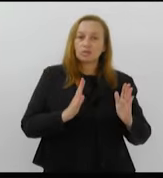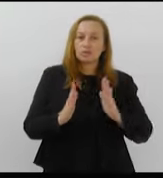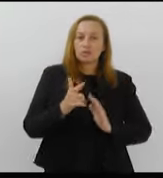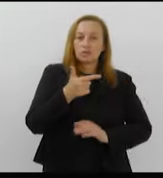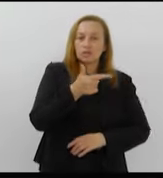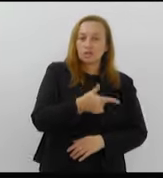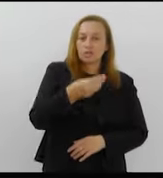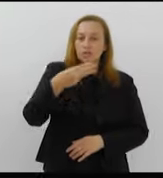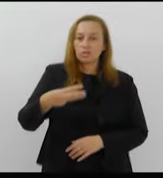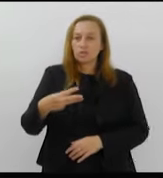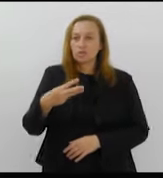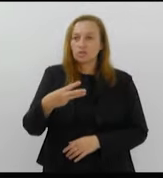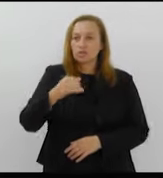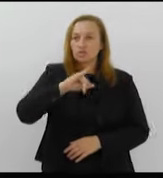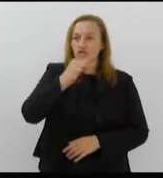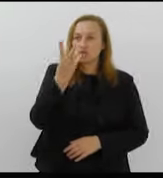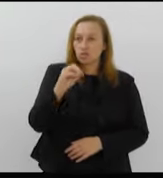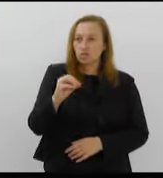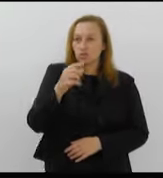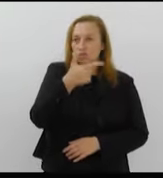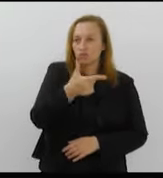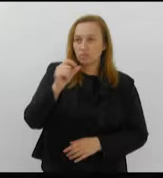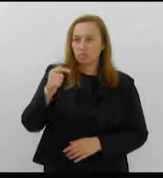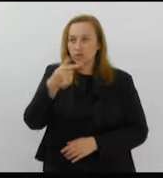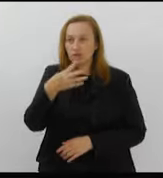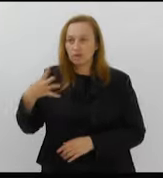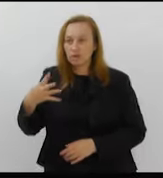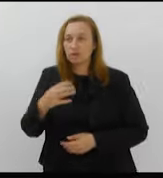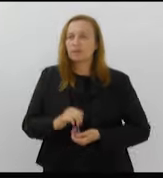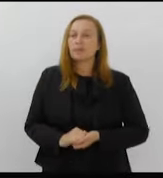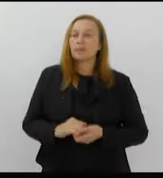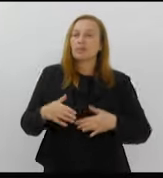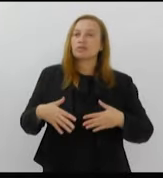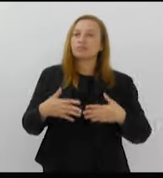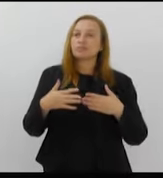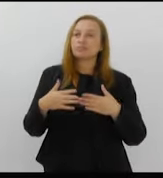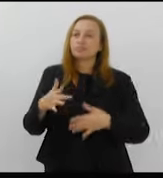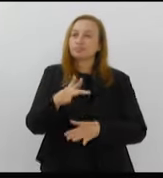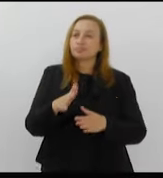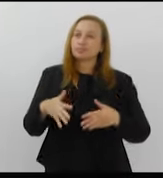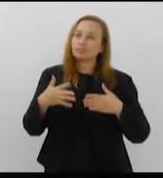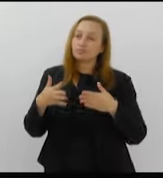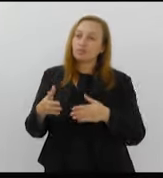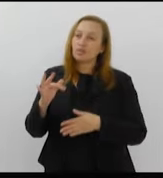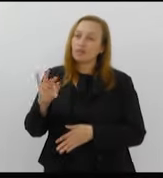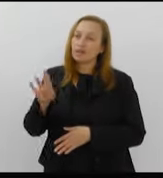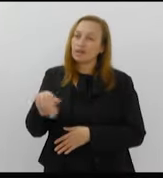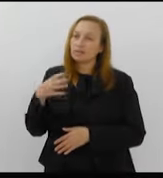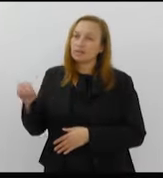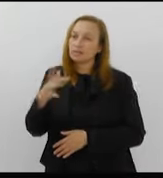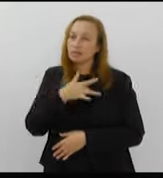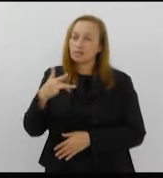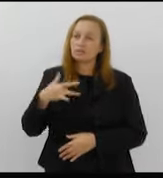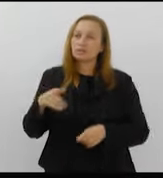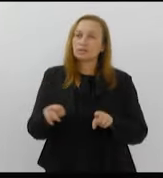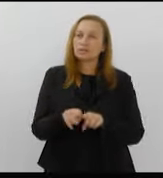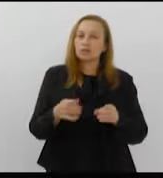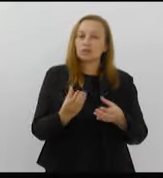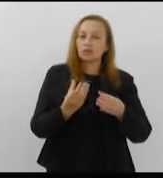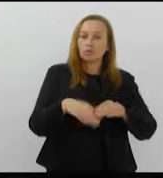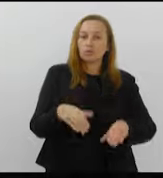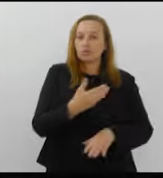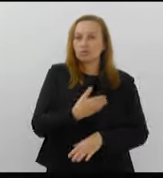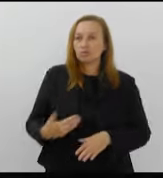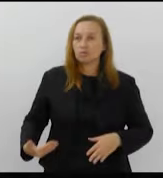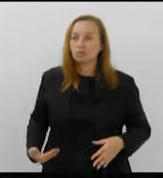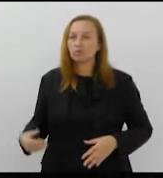2024 e caminhar no sentido, seja do fortalecimento da Fundação Saúde, mas especialmente da abertura de concurso